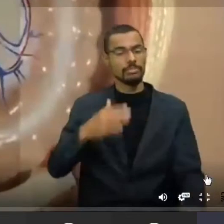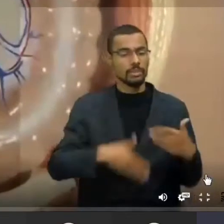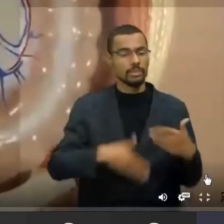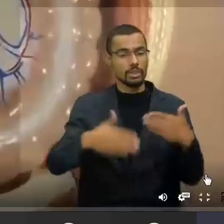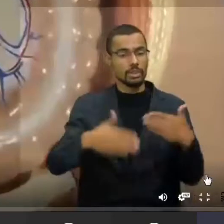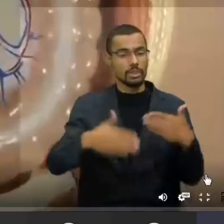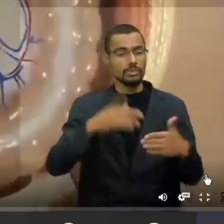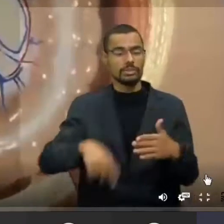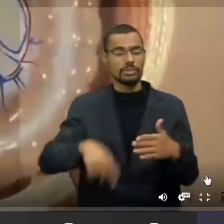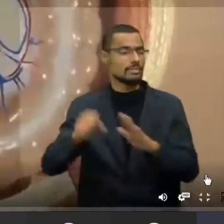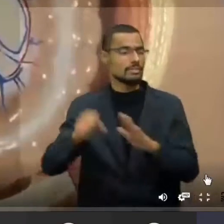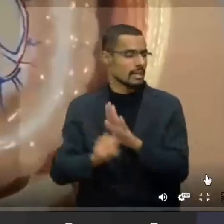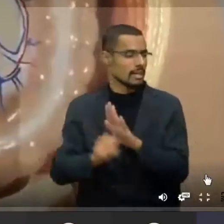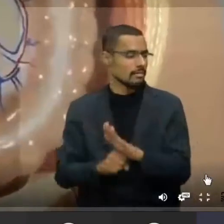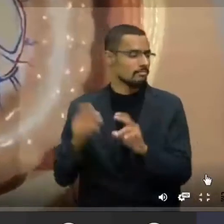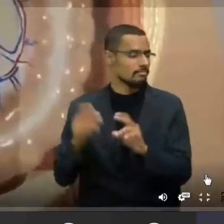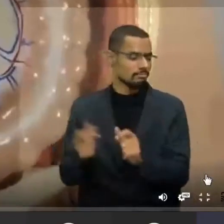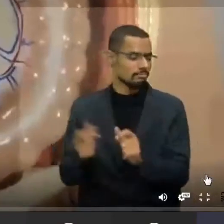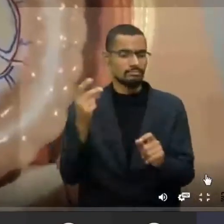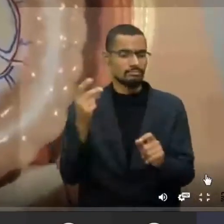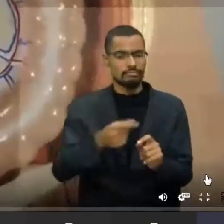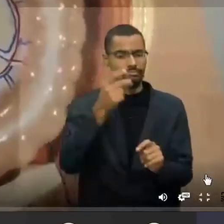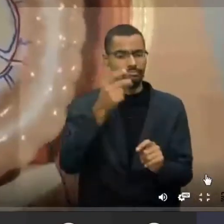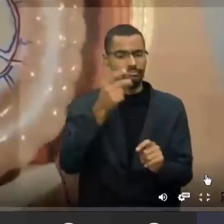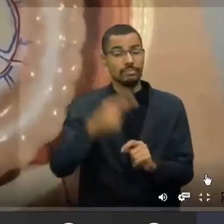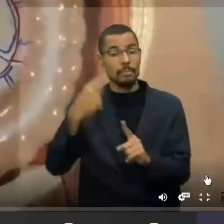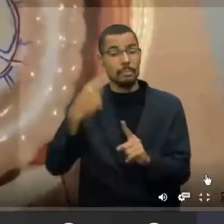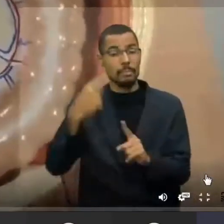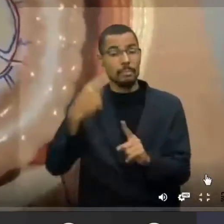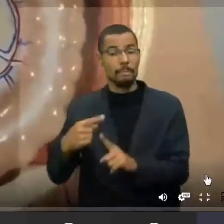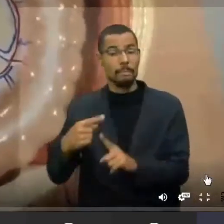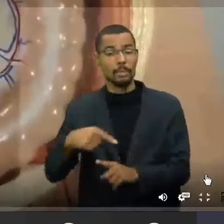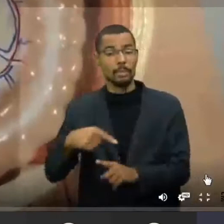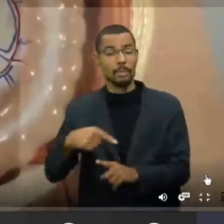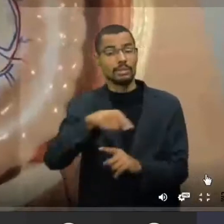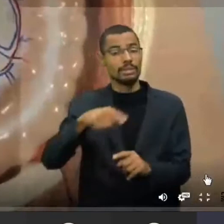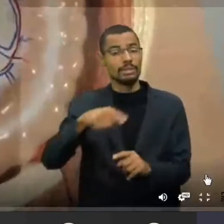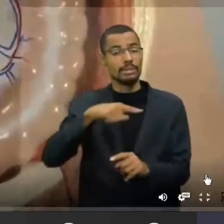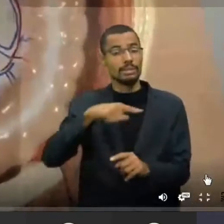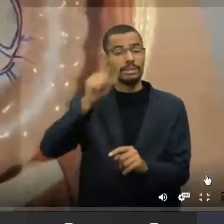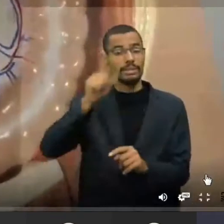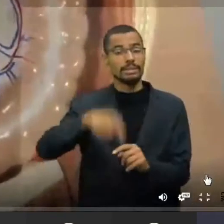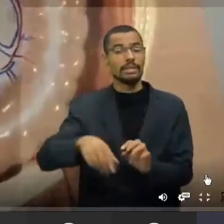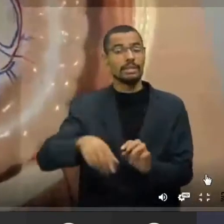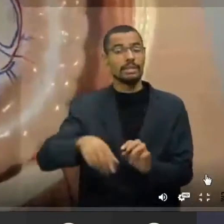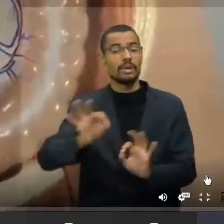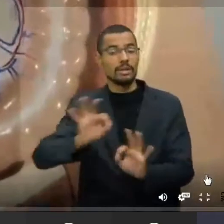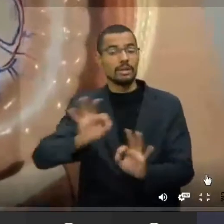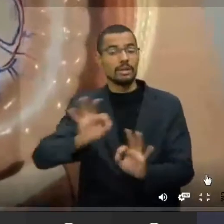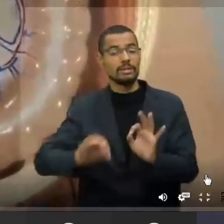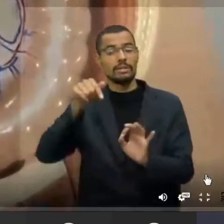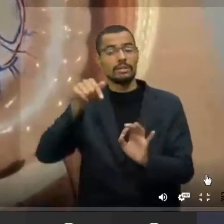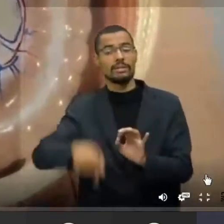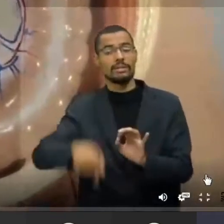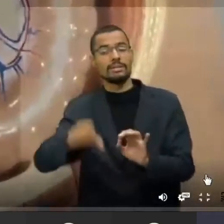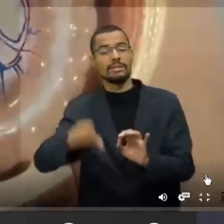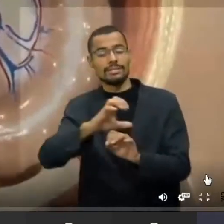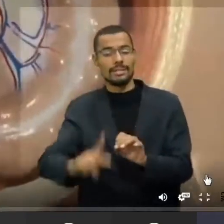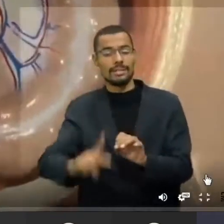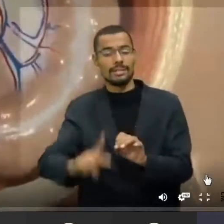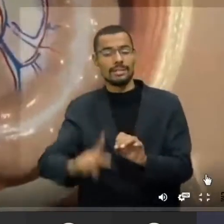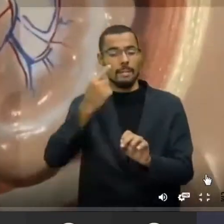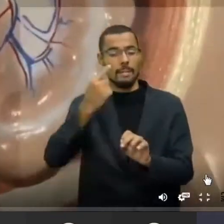ali na região de seco. Então, ali nós temos um esfíncter iliocecal. Então, o